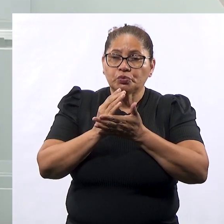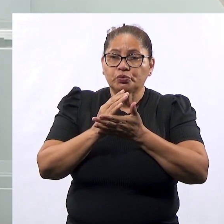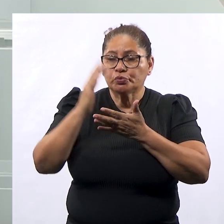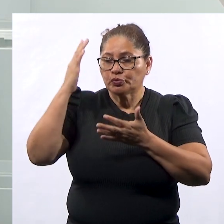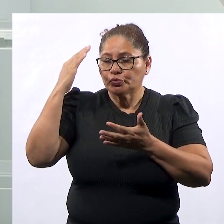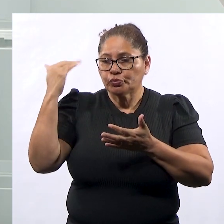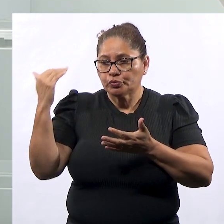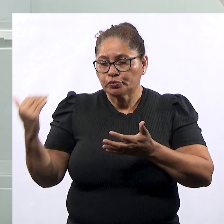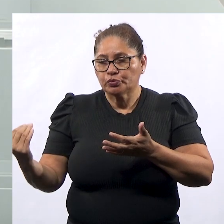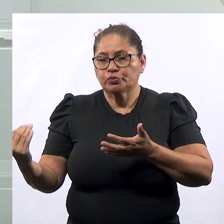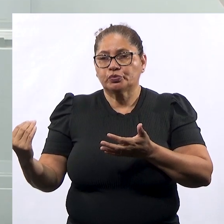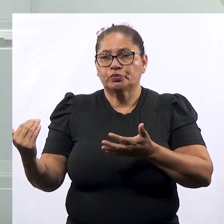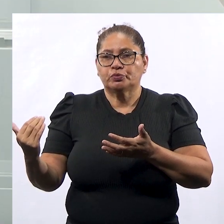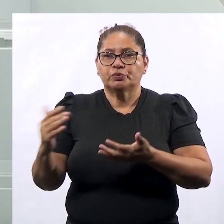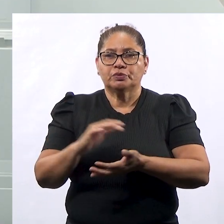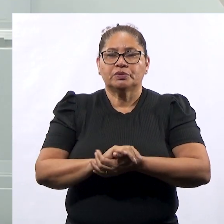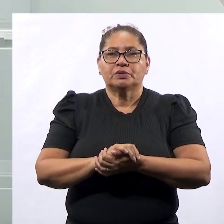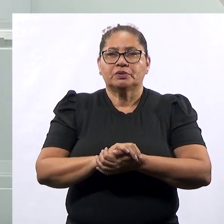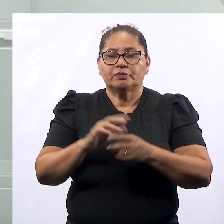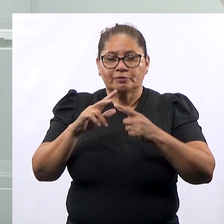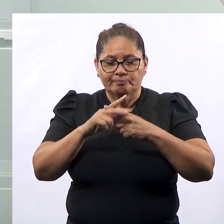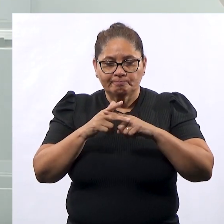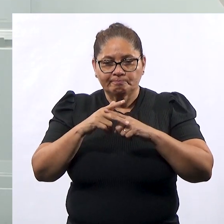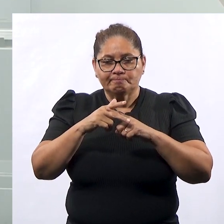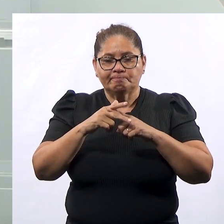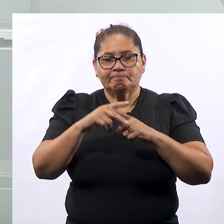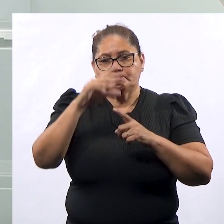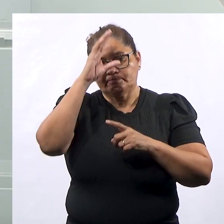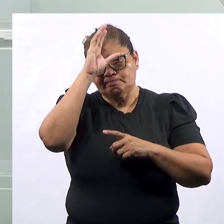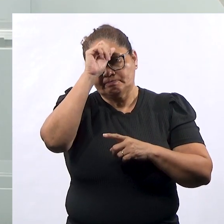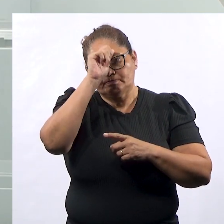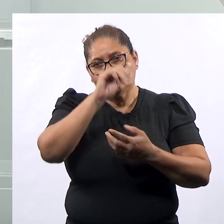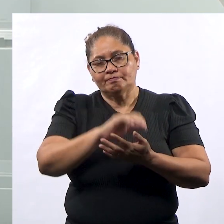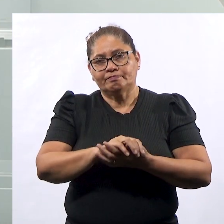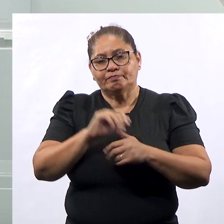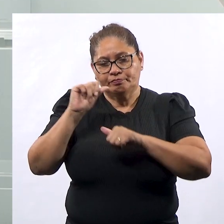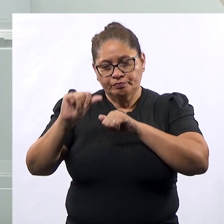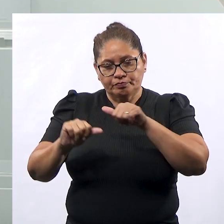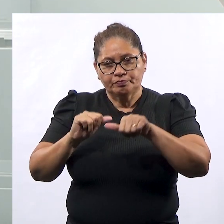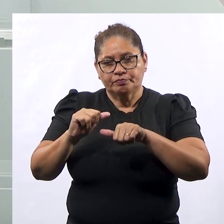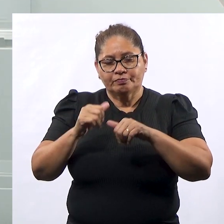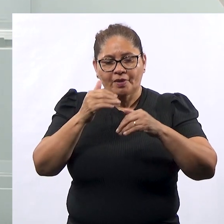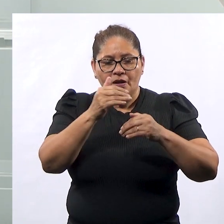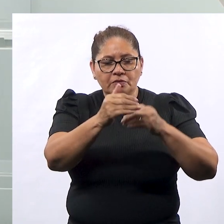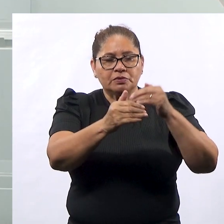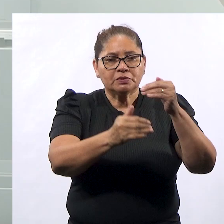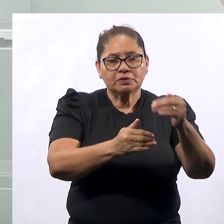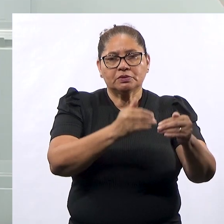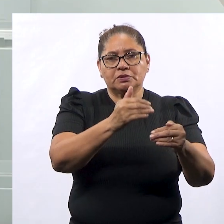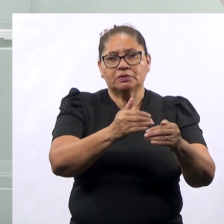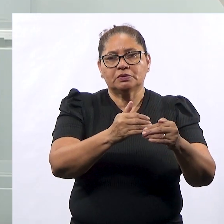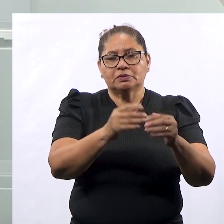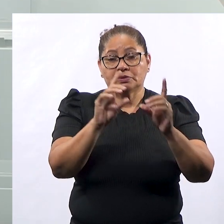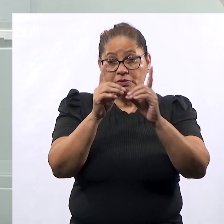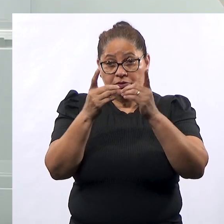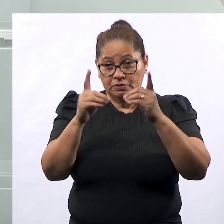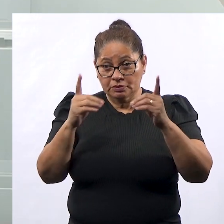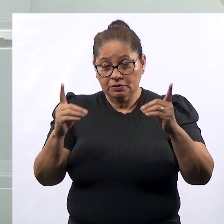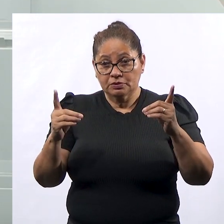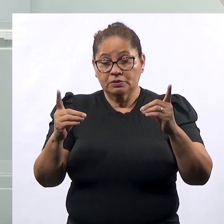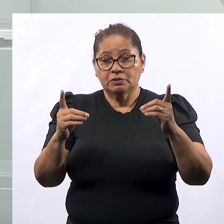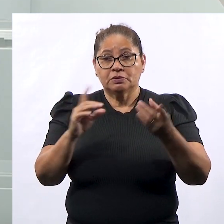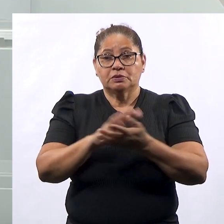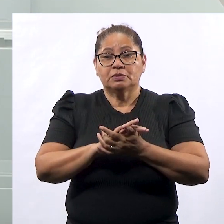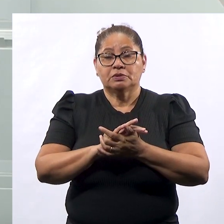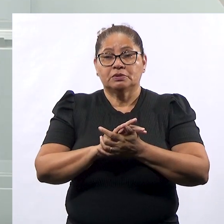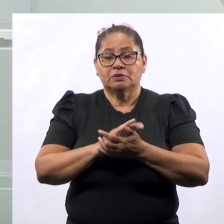nessa perspectiva da avaliação como regulação da aprendizagem. A avaliação como um processo